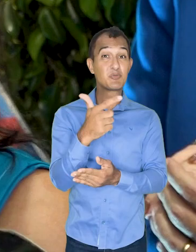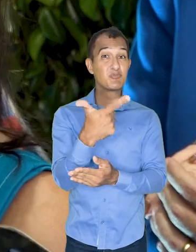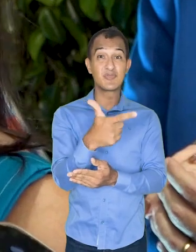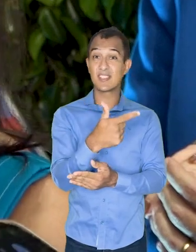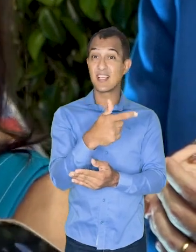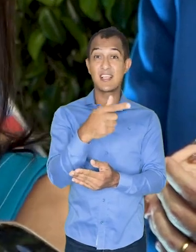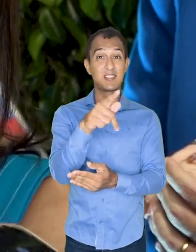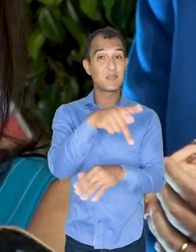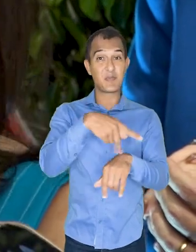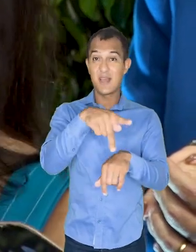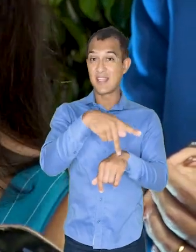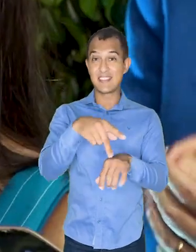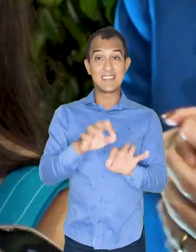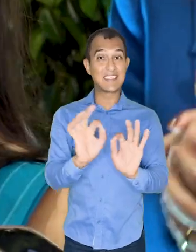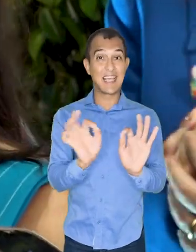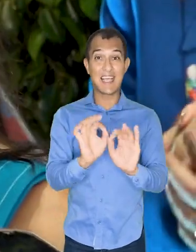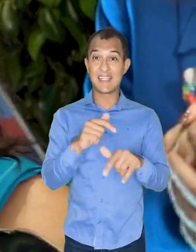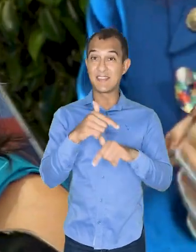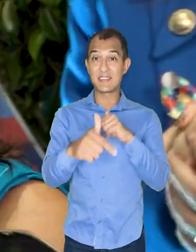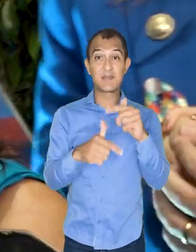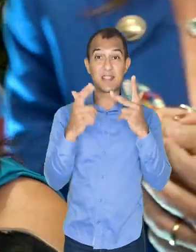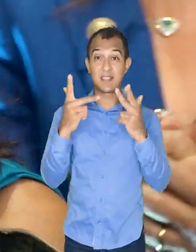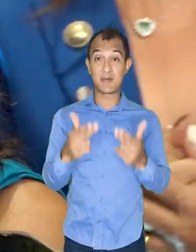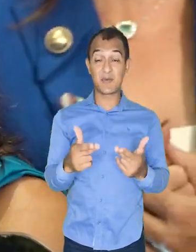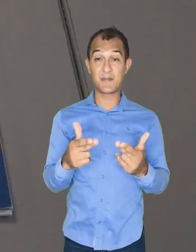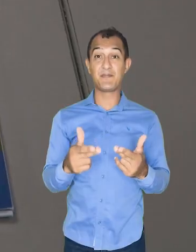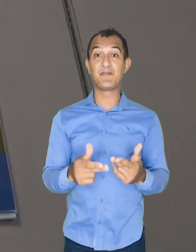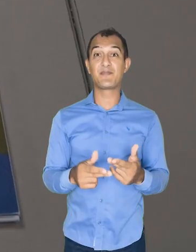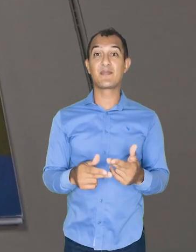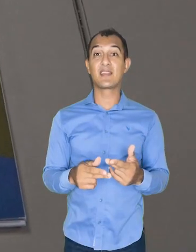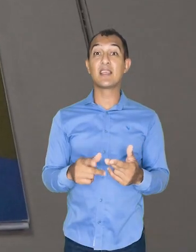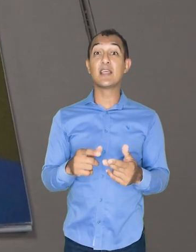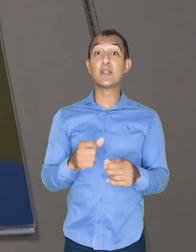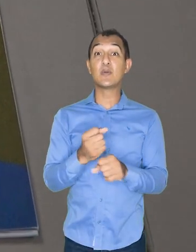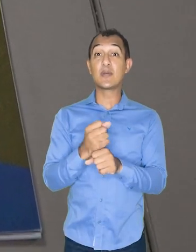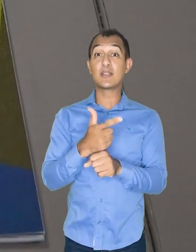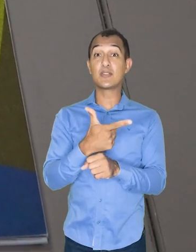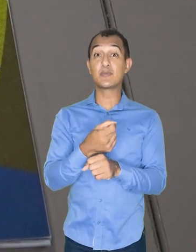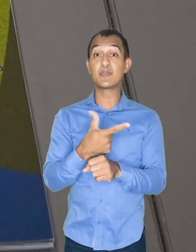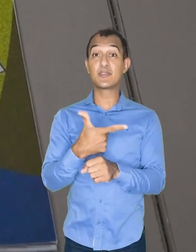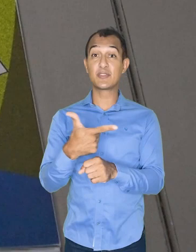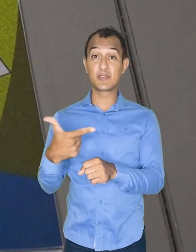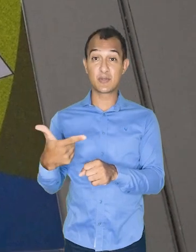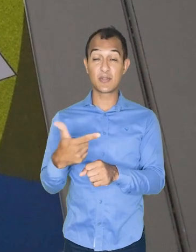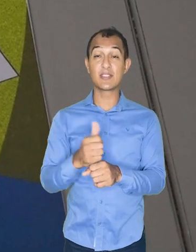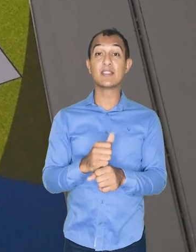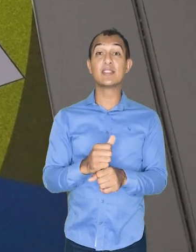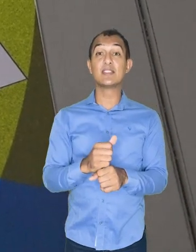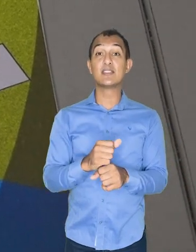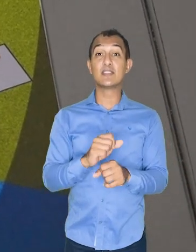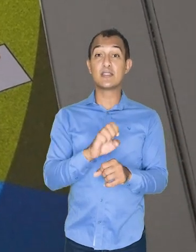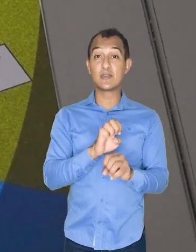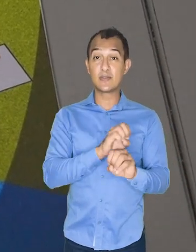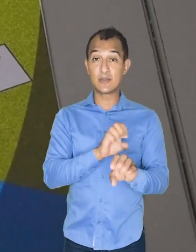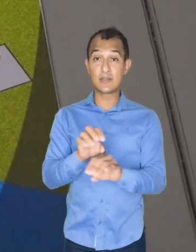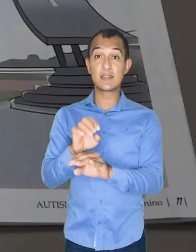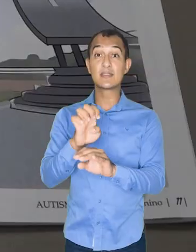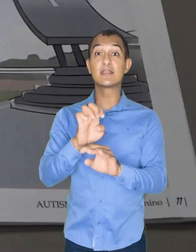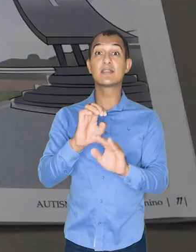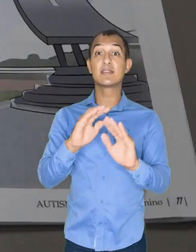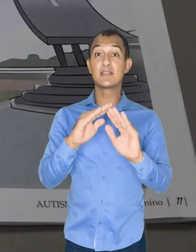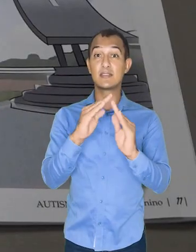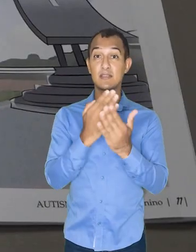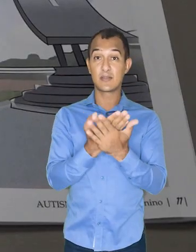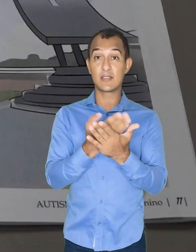único, nós não temos no país nenhum trabalho como esse. Implementada em 2022 na rede estadual de ensino,